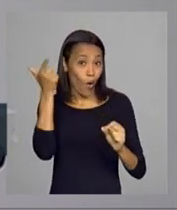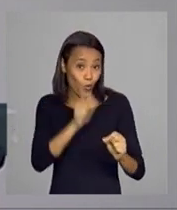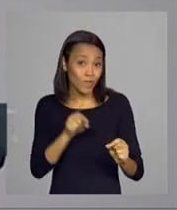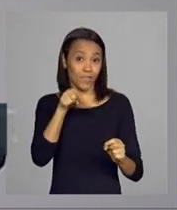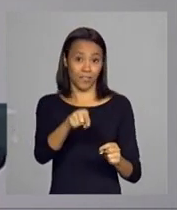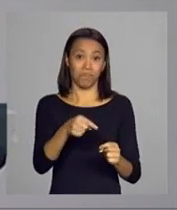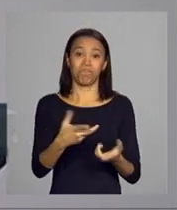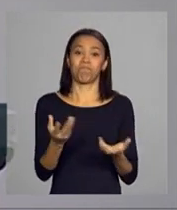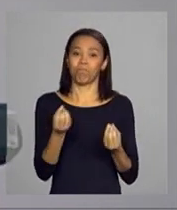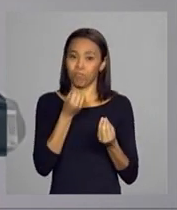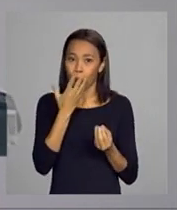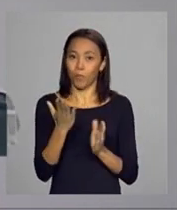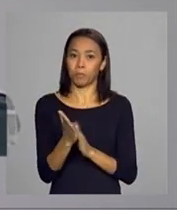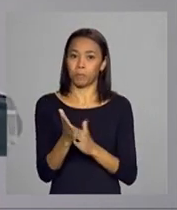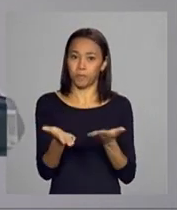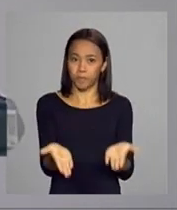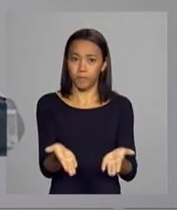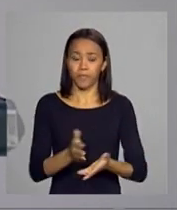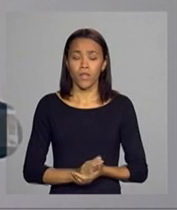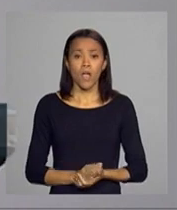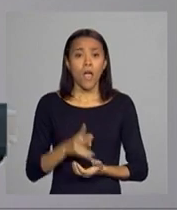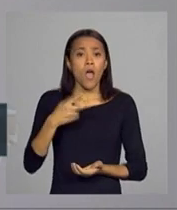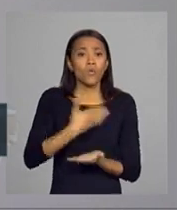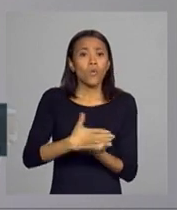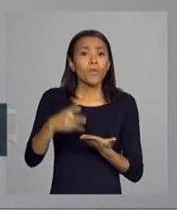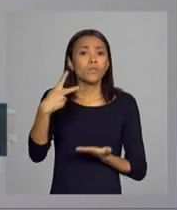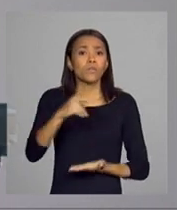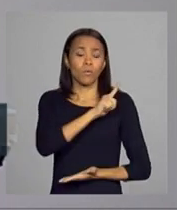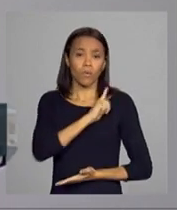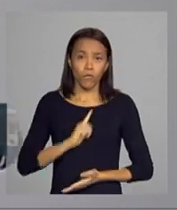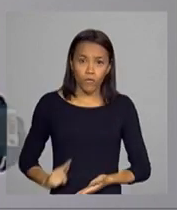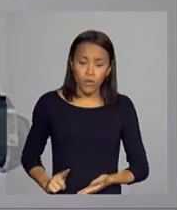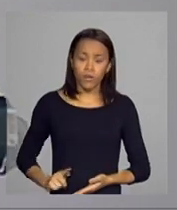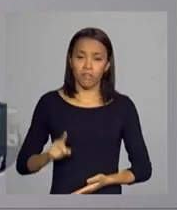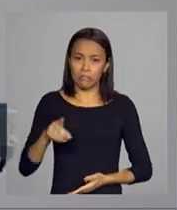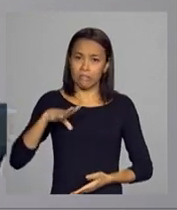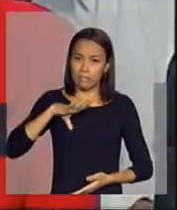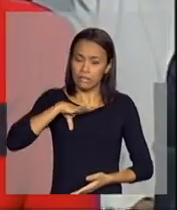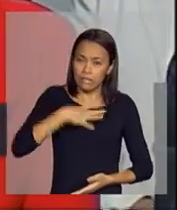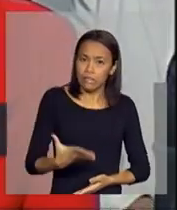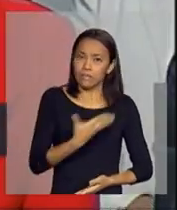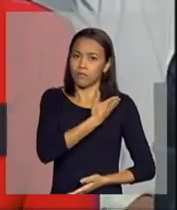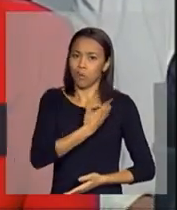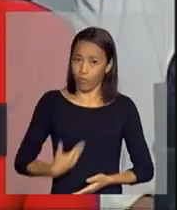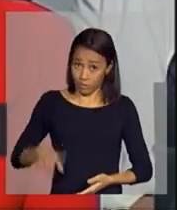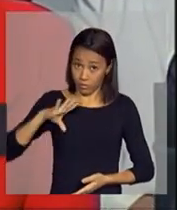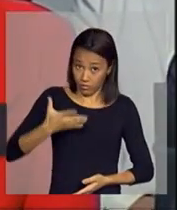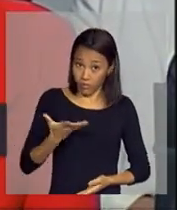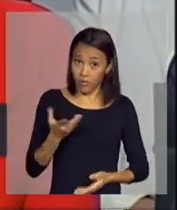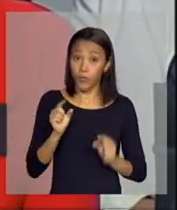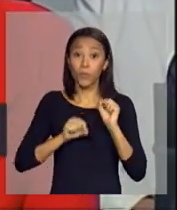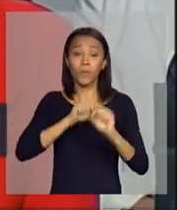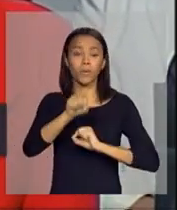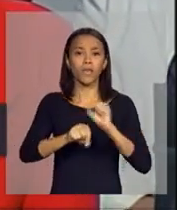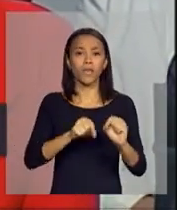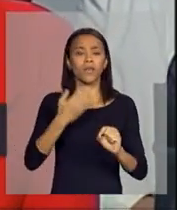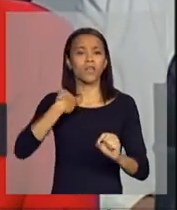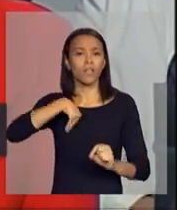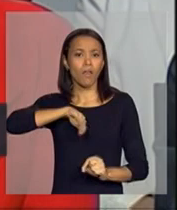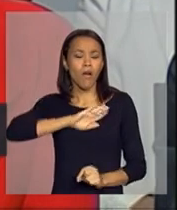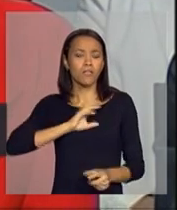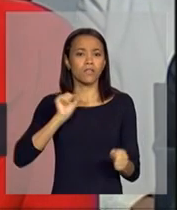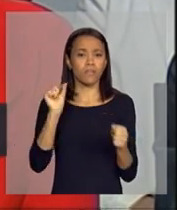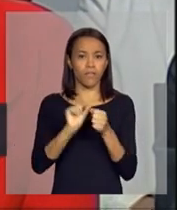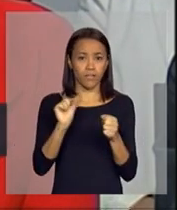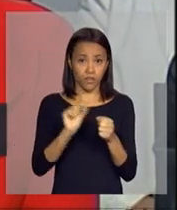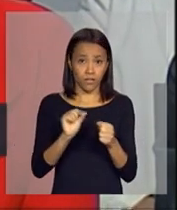aqui. No início do seu governo, a senhora lançou um desafio, que é exatamente nós fazermos o